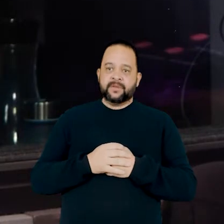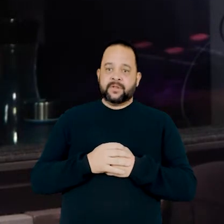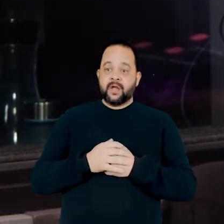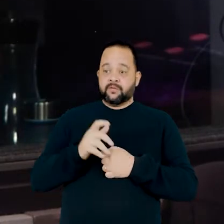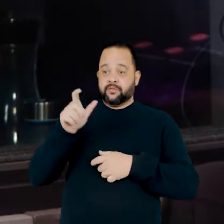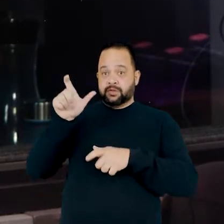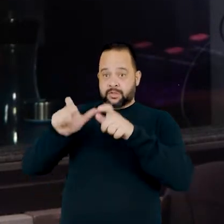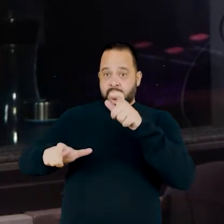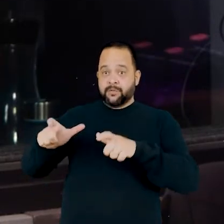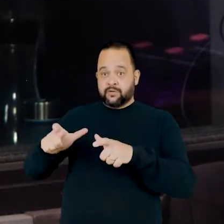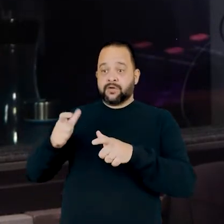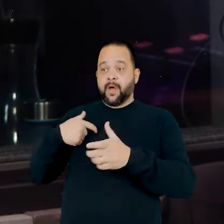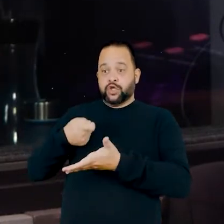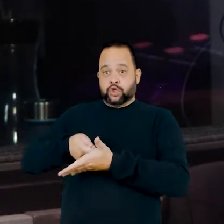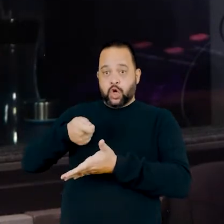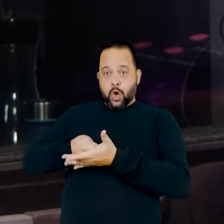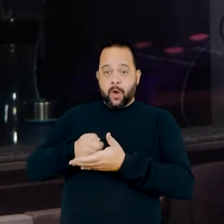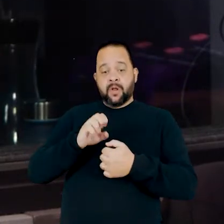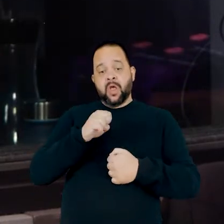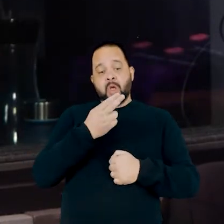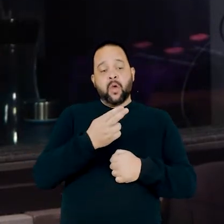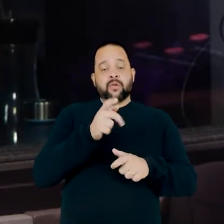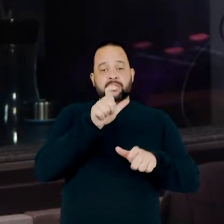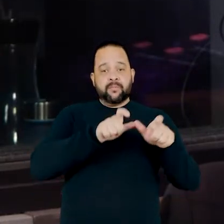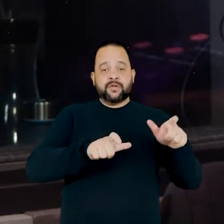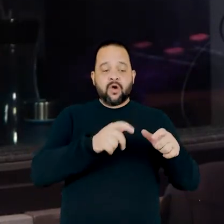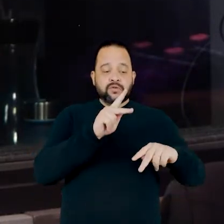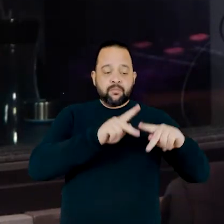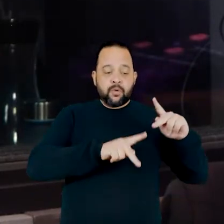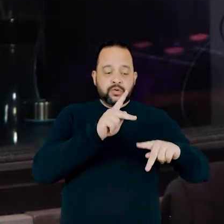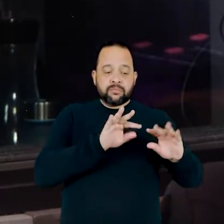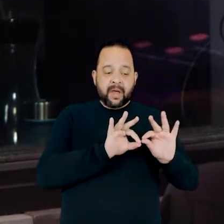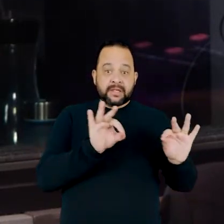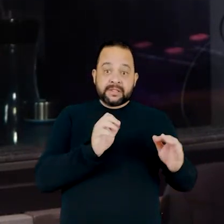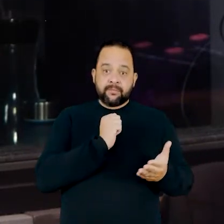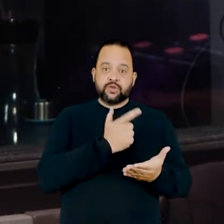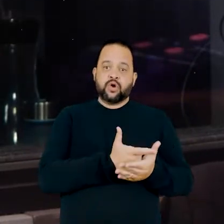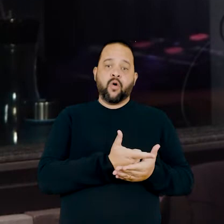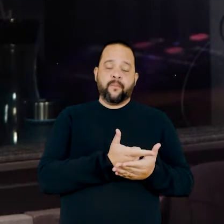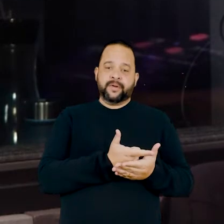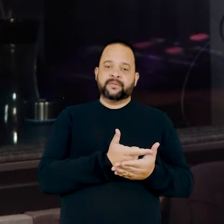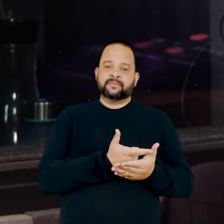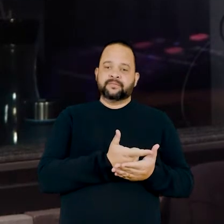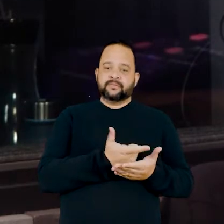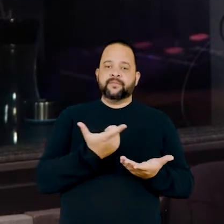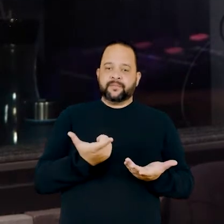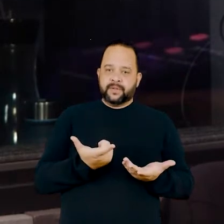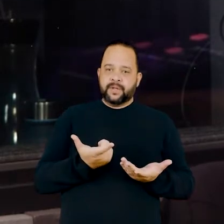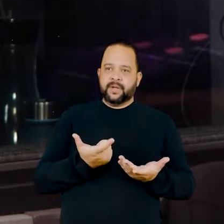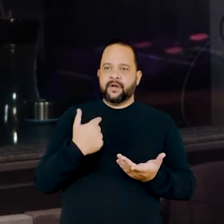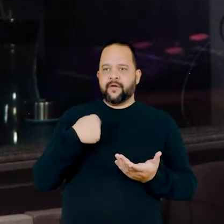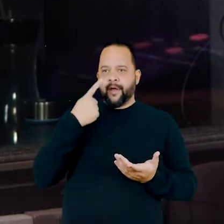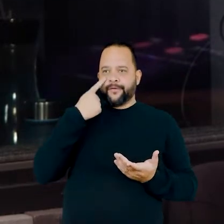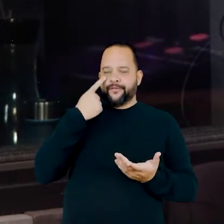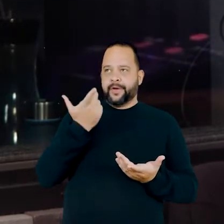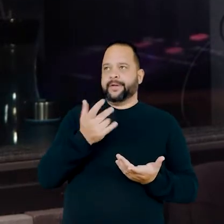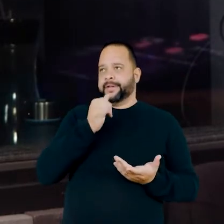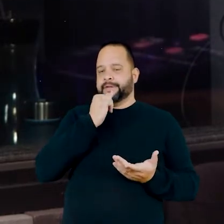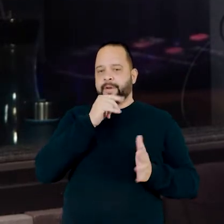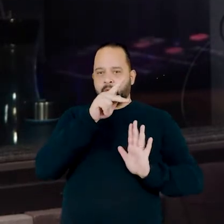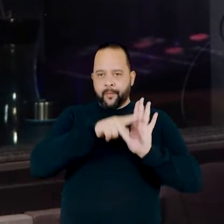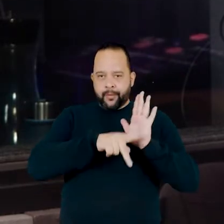exigente ao mais simples, né? O produto mais simples. Tem cliente que fala assim, não, Fê. Às vezes eu já cometo, projeto